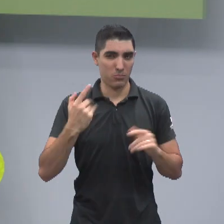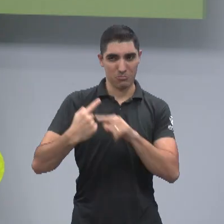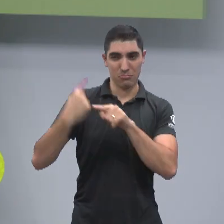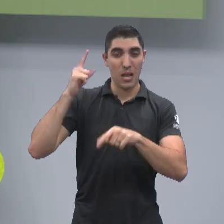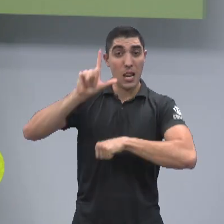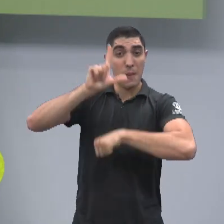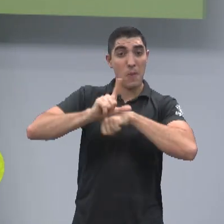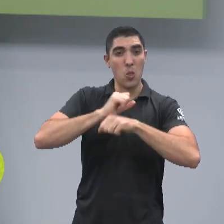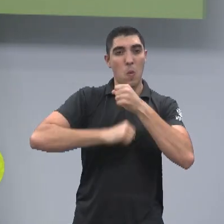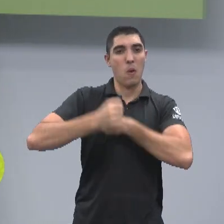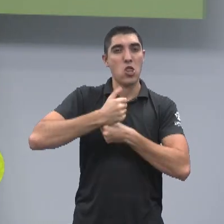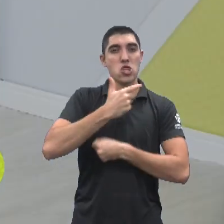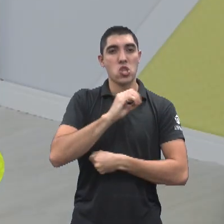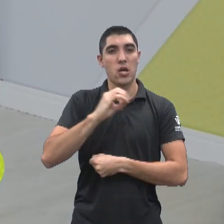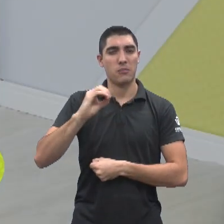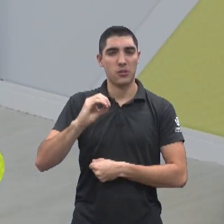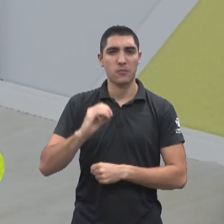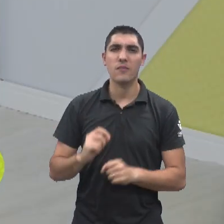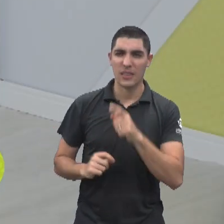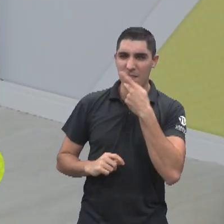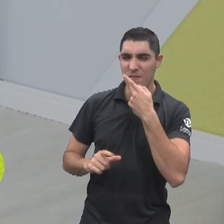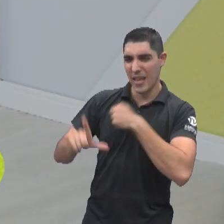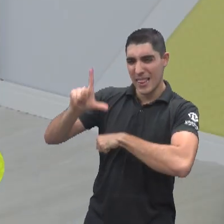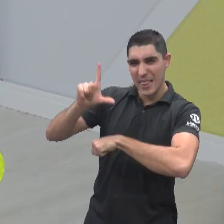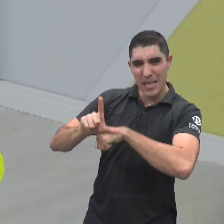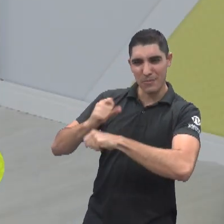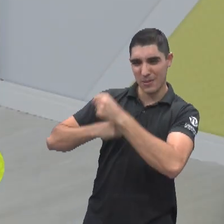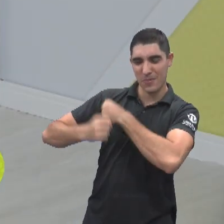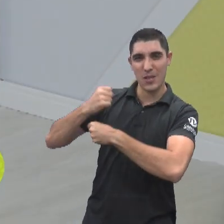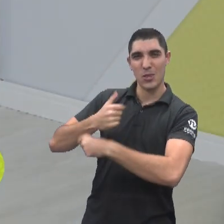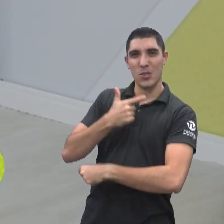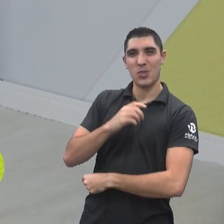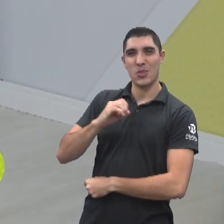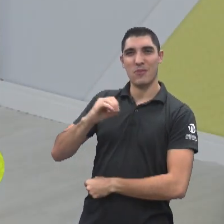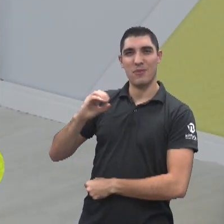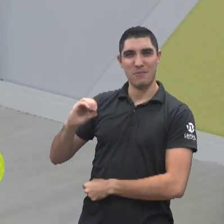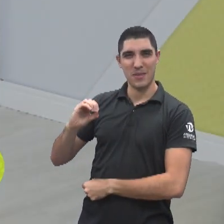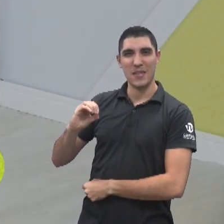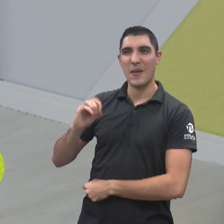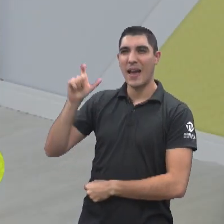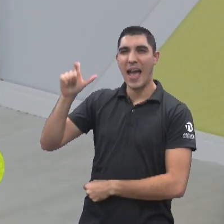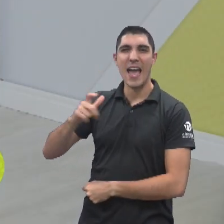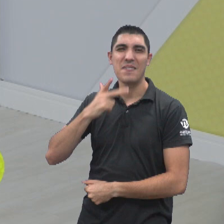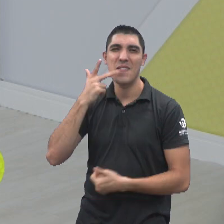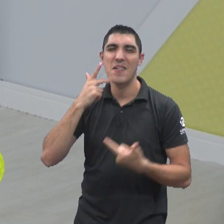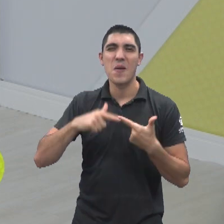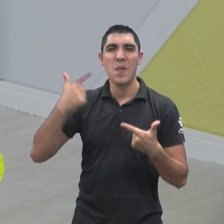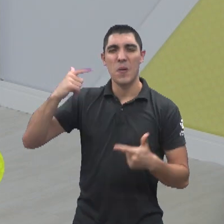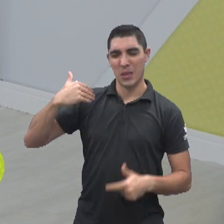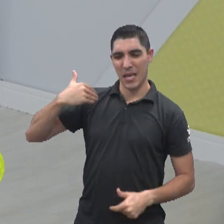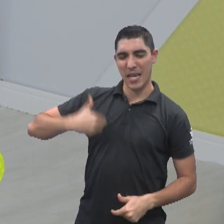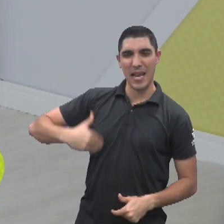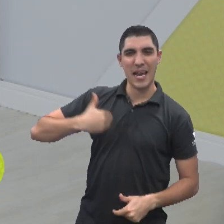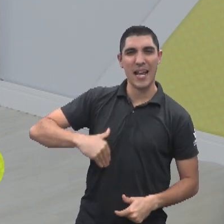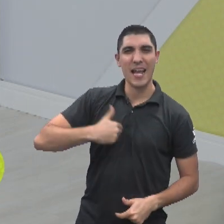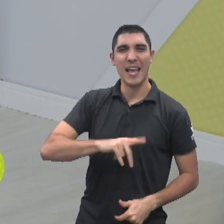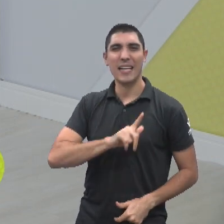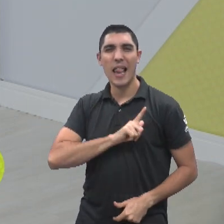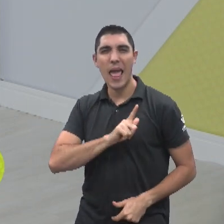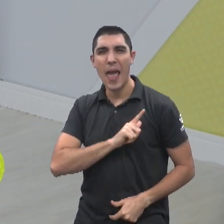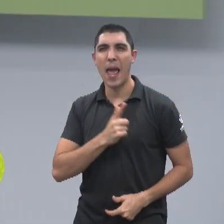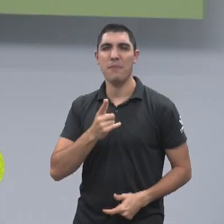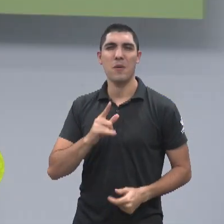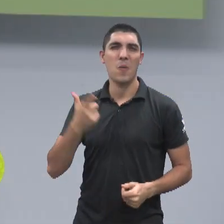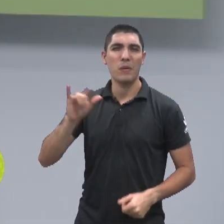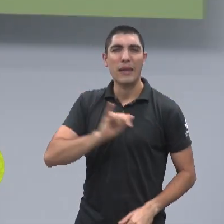ainda. Então, Você falando de Libertadores de 2000, o Marquinho inventando o Grenal. O pessoal tá meio fora de órbita com esse jogo aí. Segue,